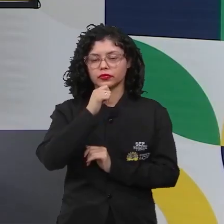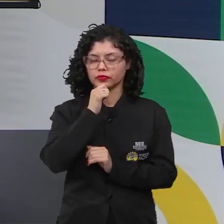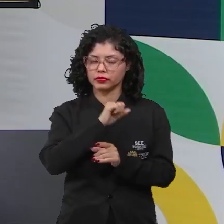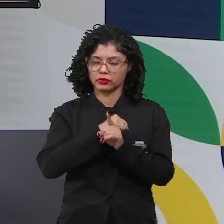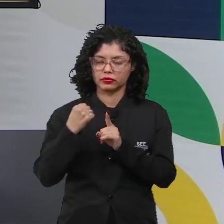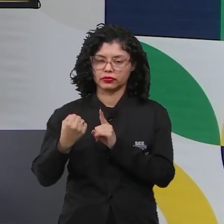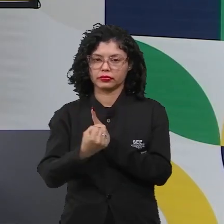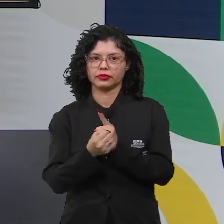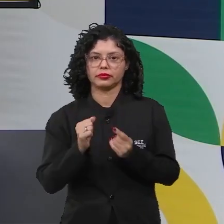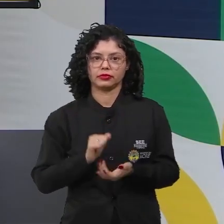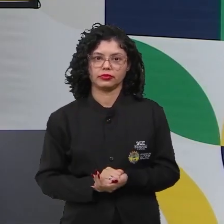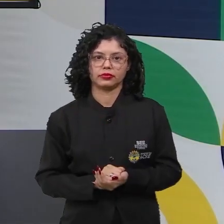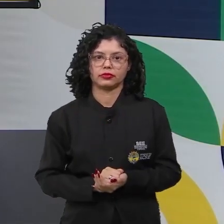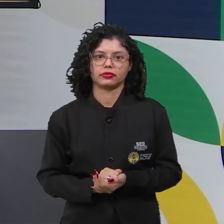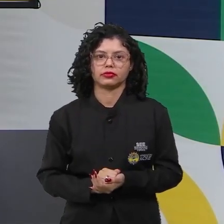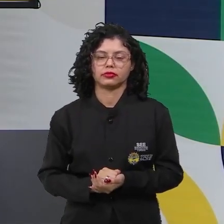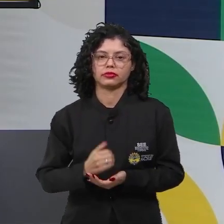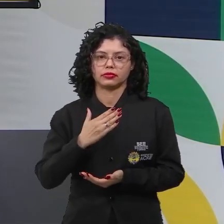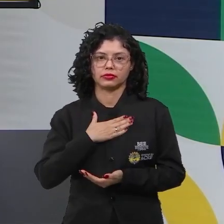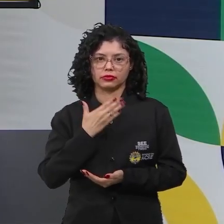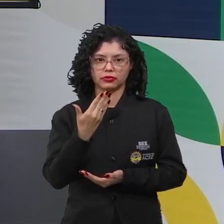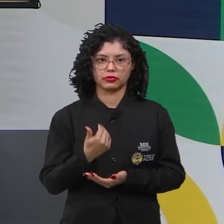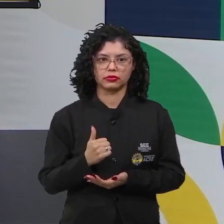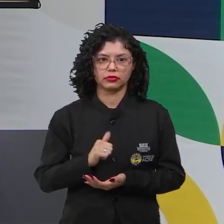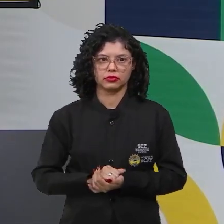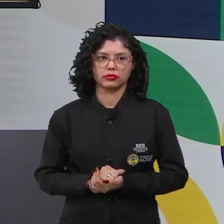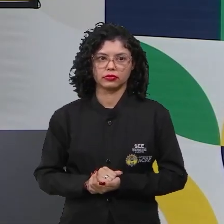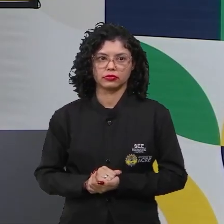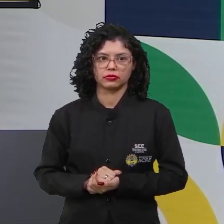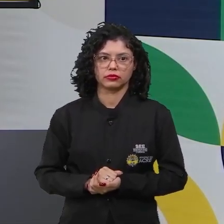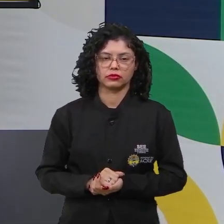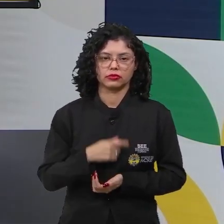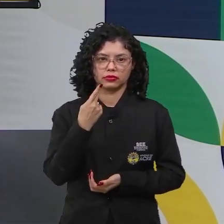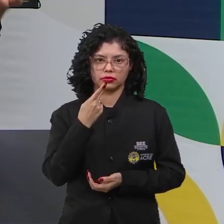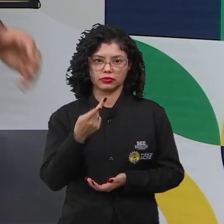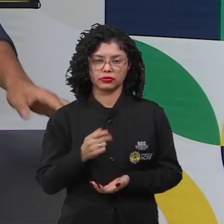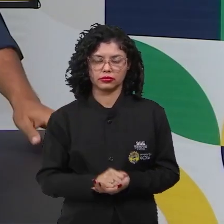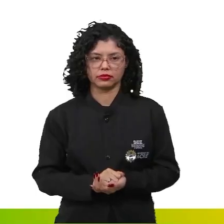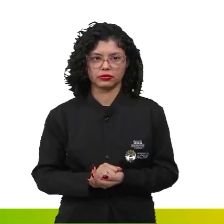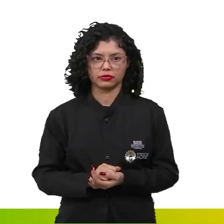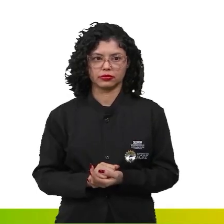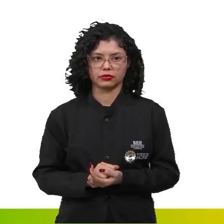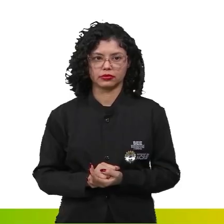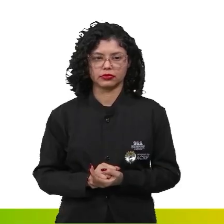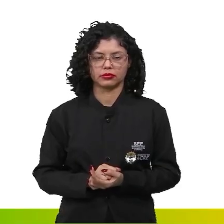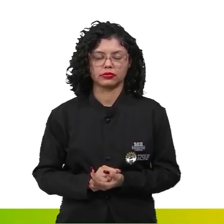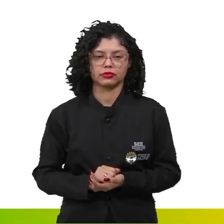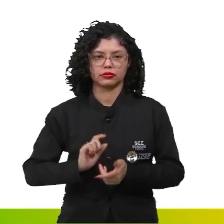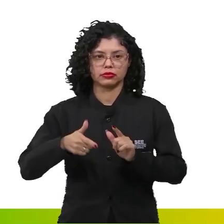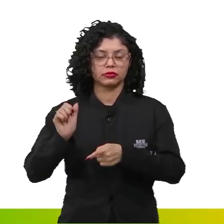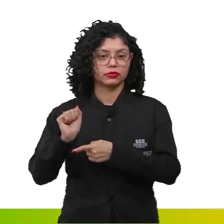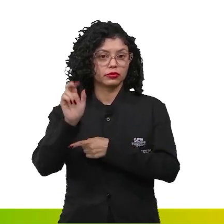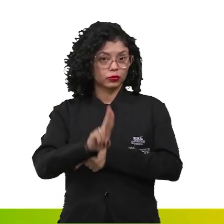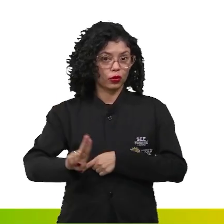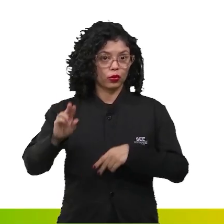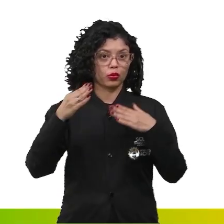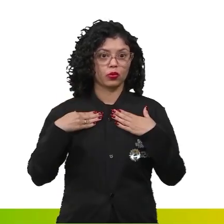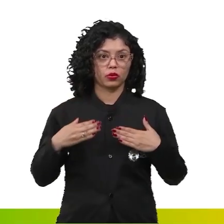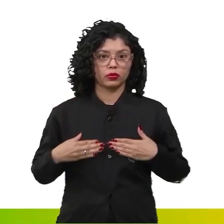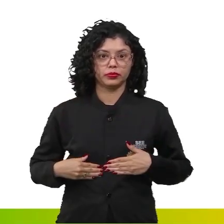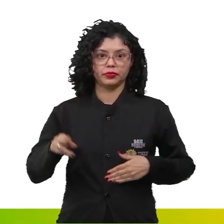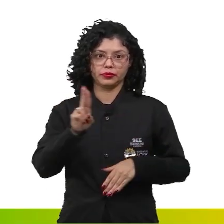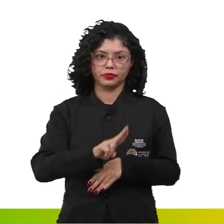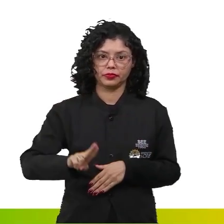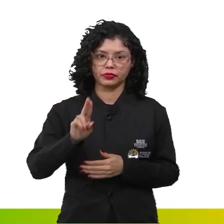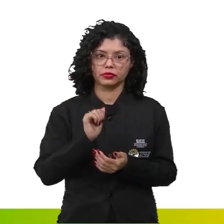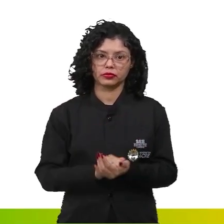de tipo, cara, isso é muito eu. Vamos ver das alternativas que diz isso é muito eu. Vamos lá, alternativa A. O uso do corpo